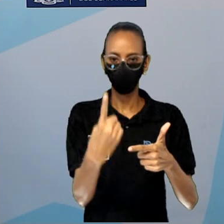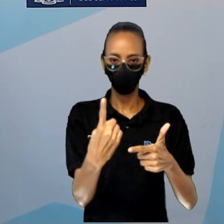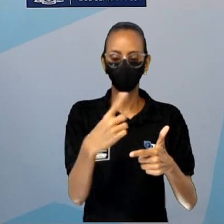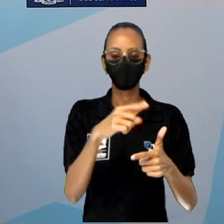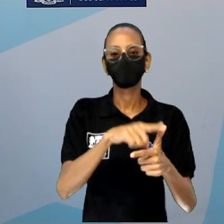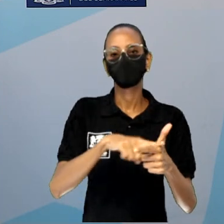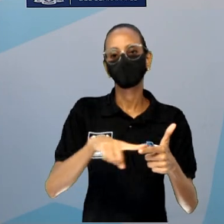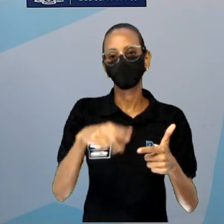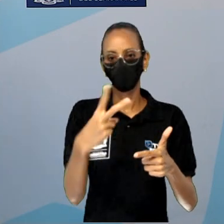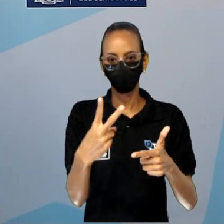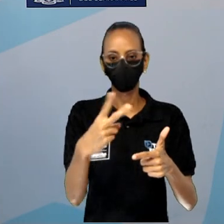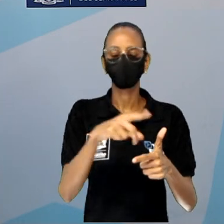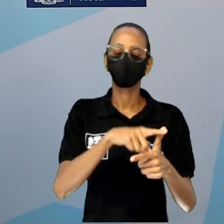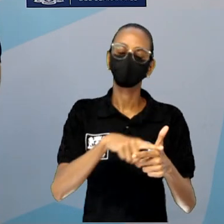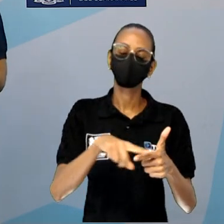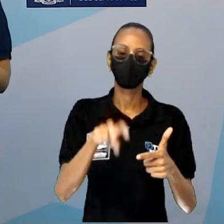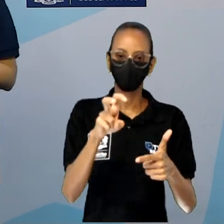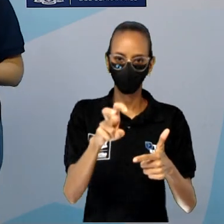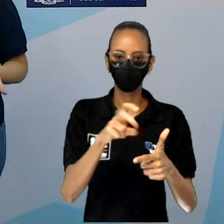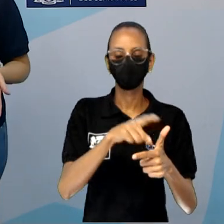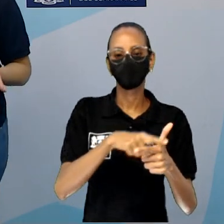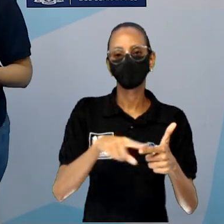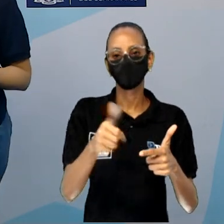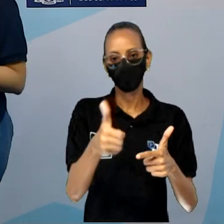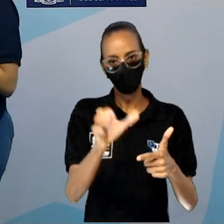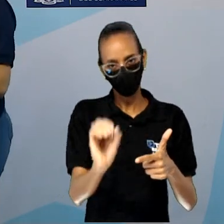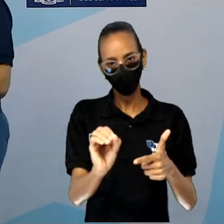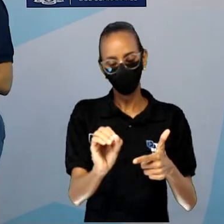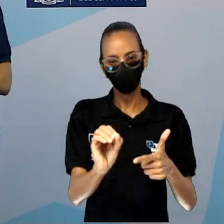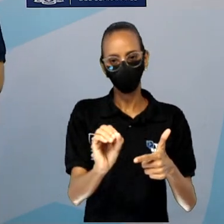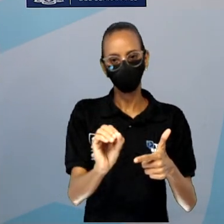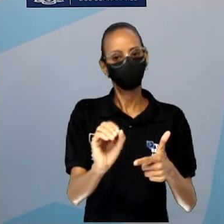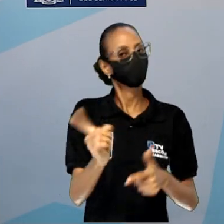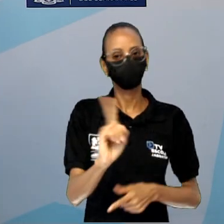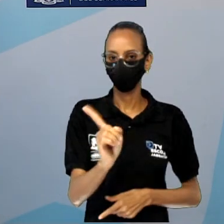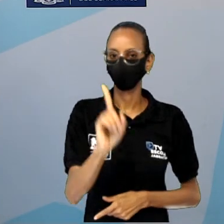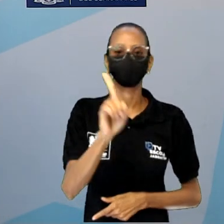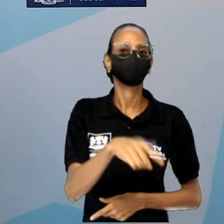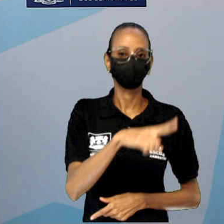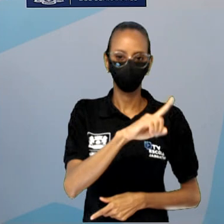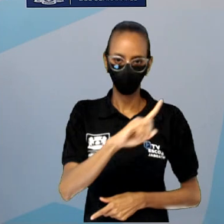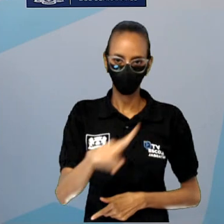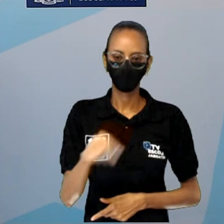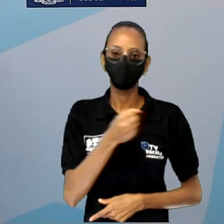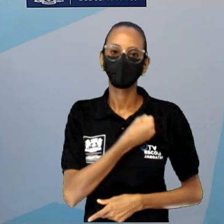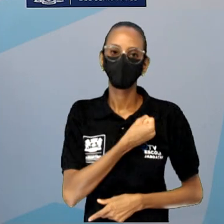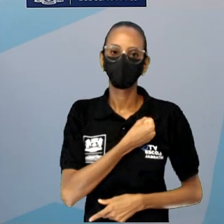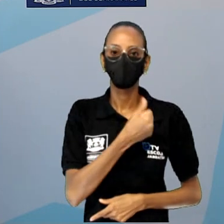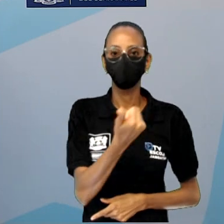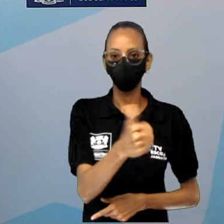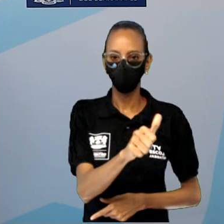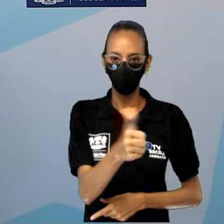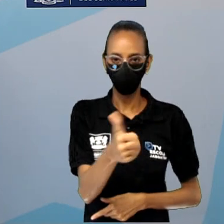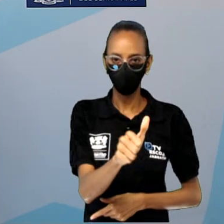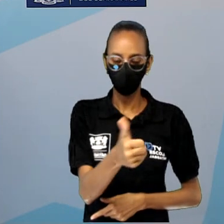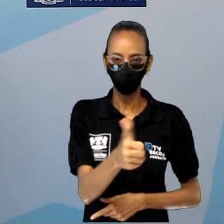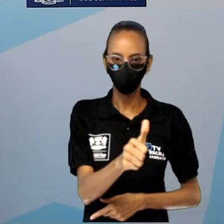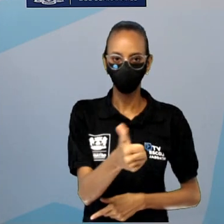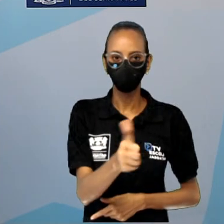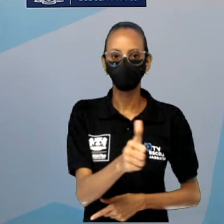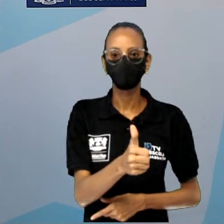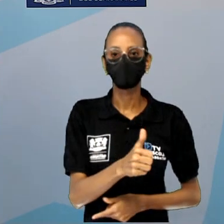para 2, para 5 e para 10. Então, também não é primo. E o 11, né? Nessa sequência que a gente está apresentando